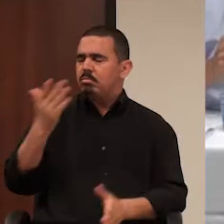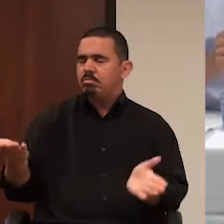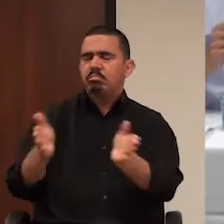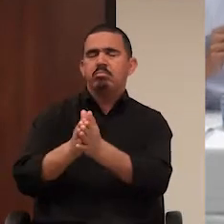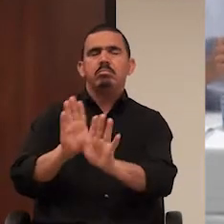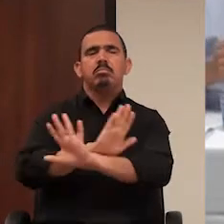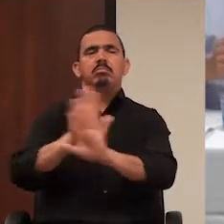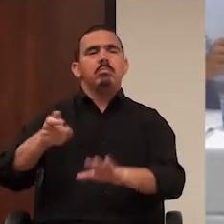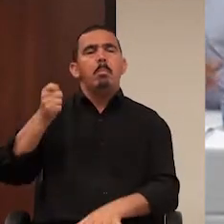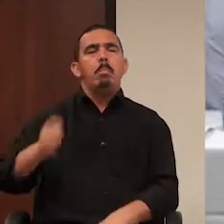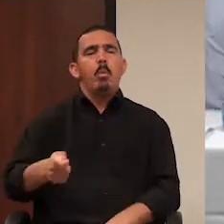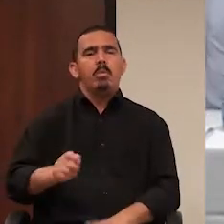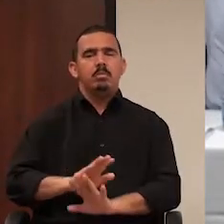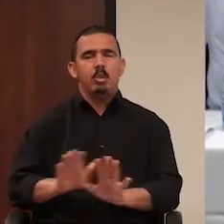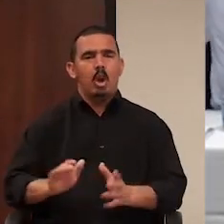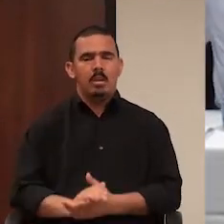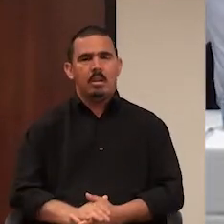audiência.